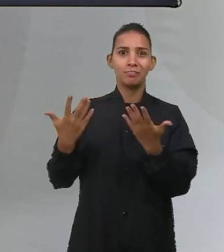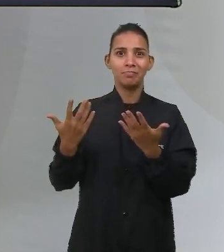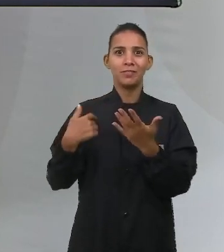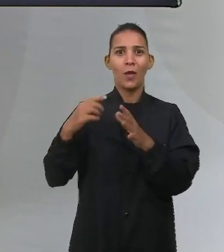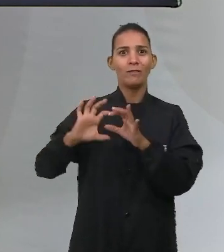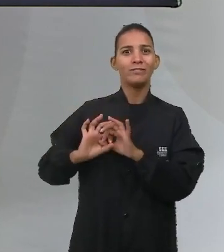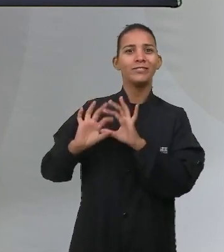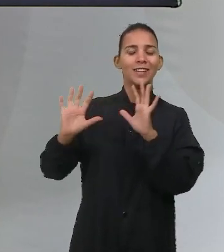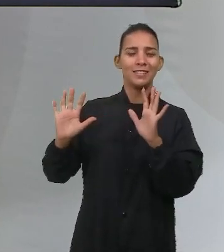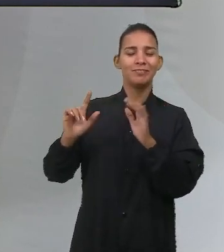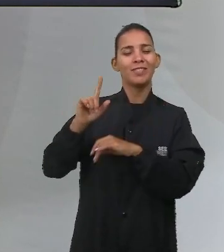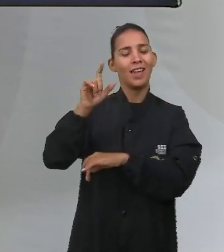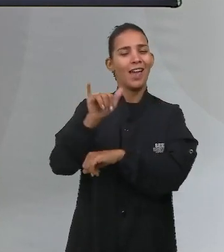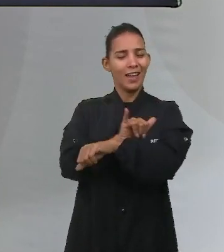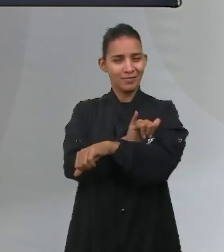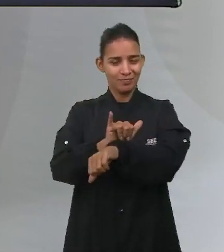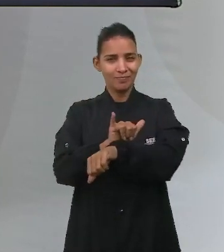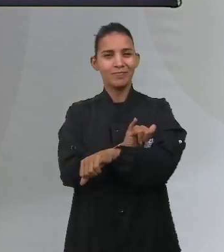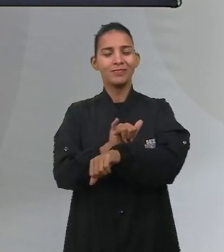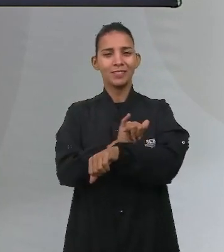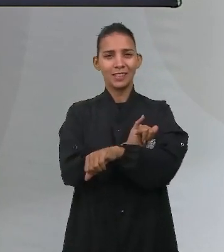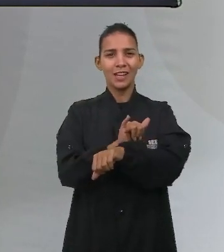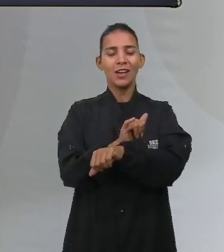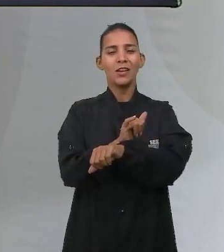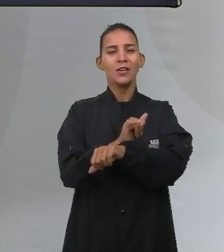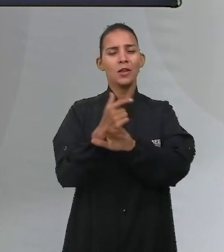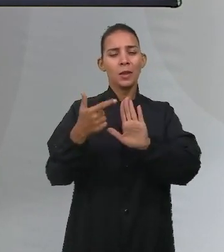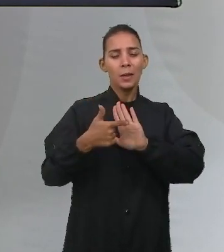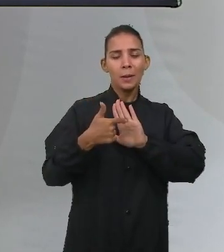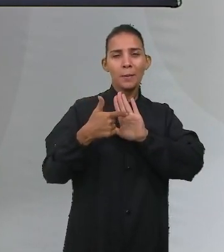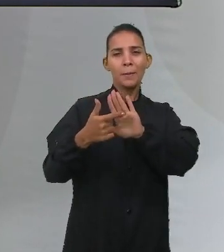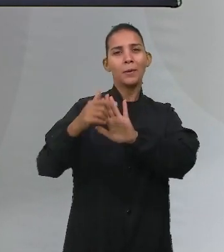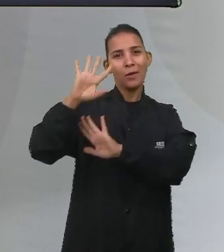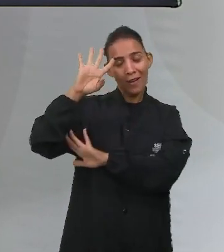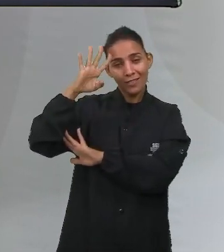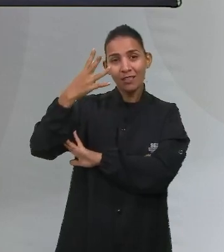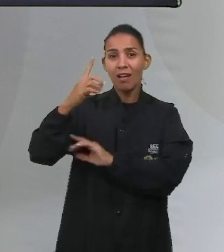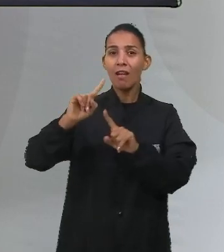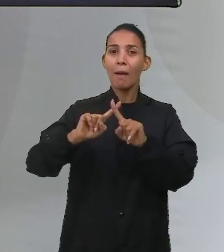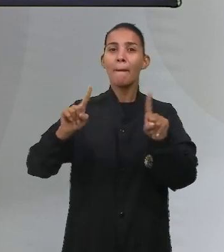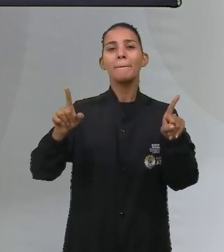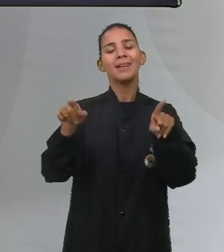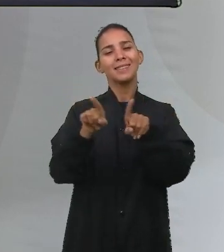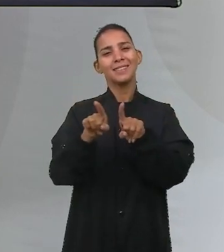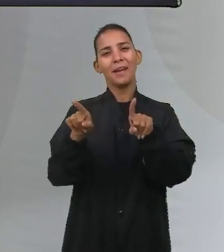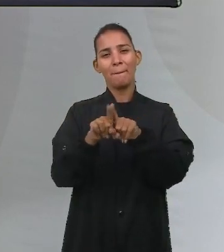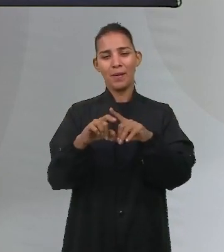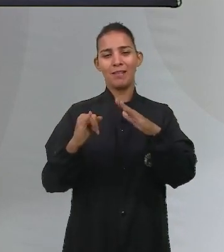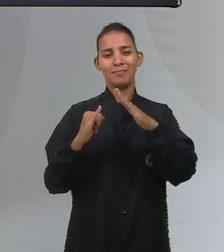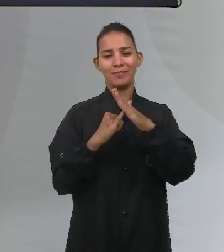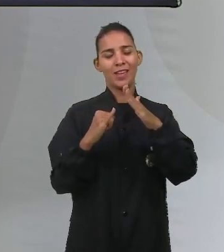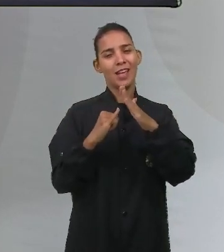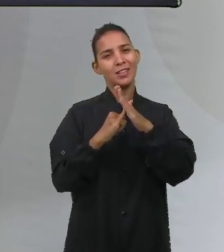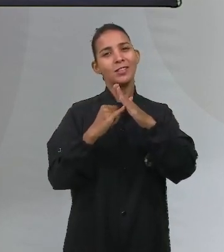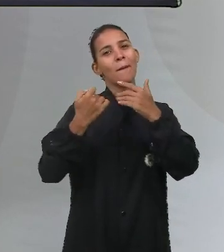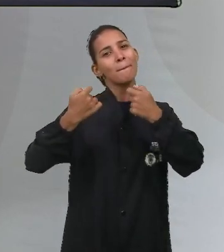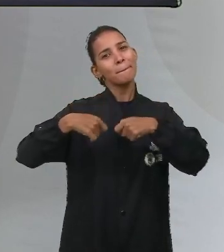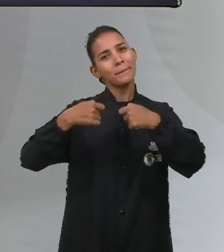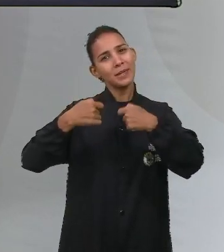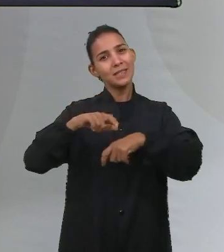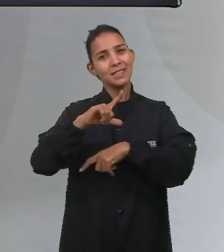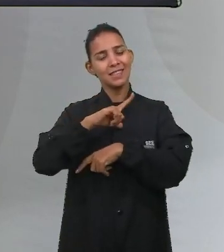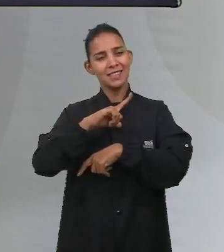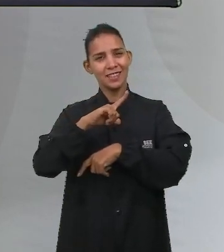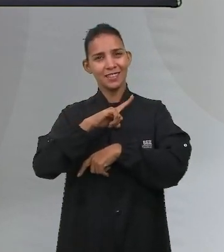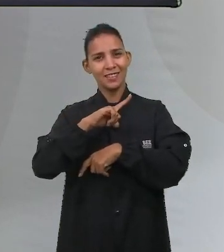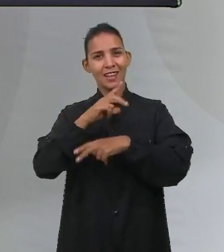são estratégias que apresentam o seu resultado, mas desde que também a instituição, o órgão, a